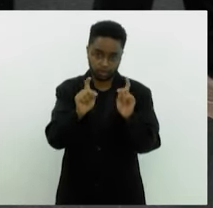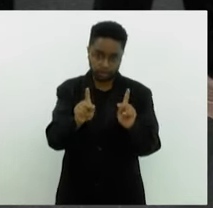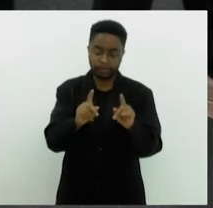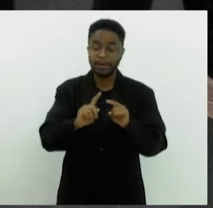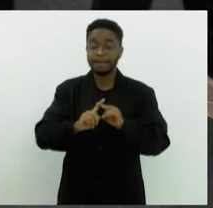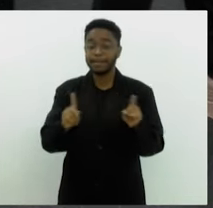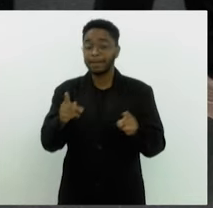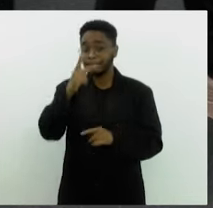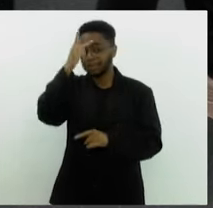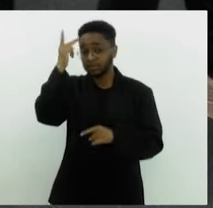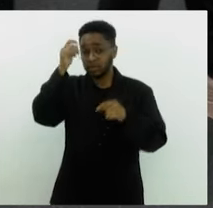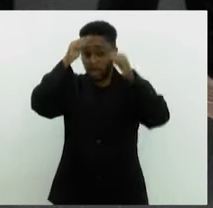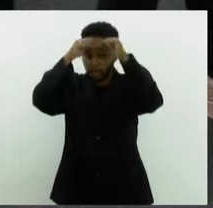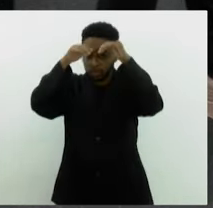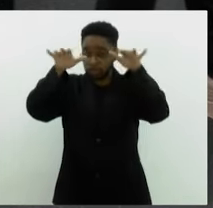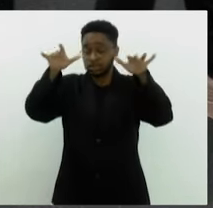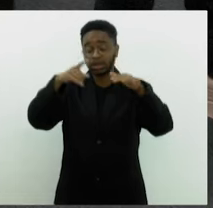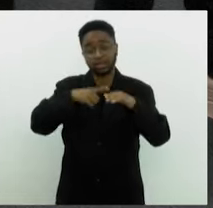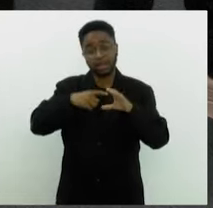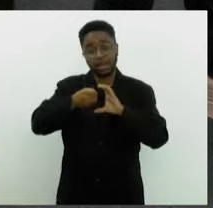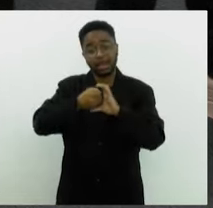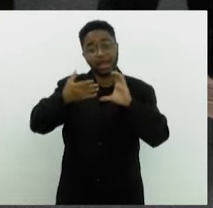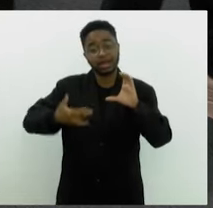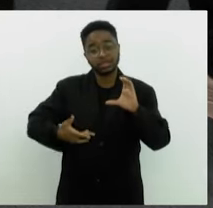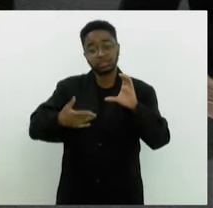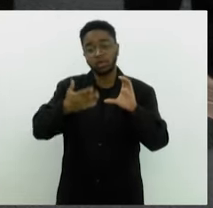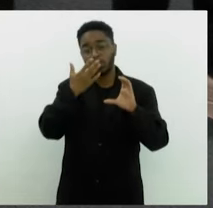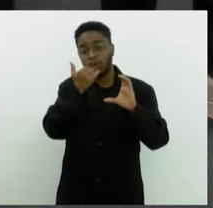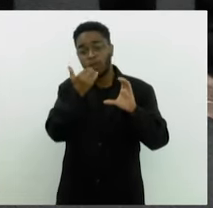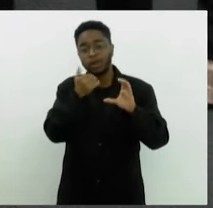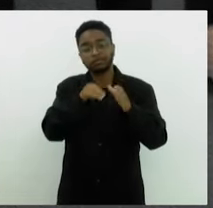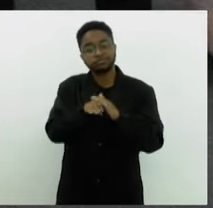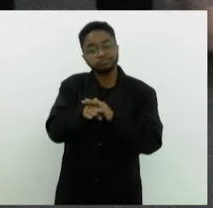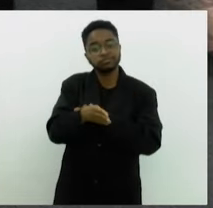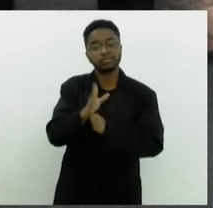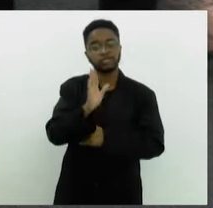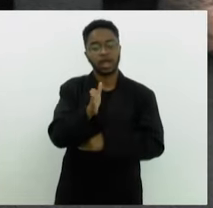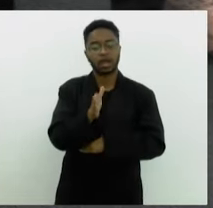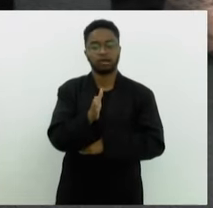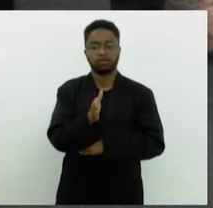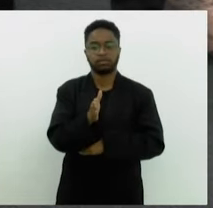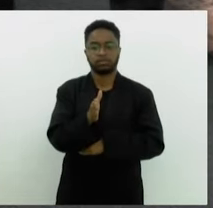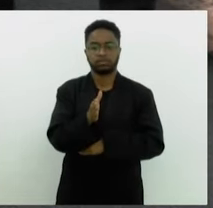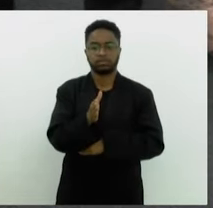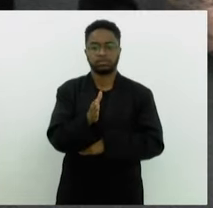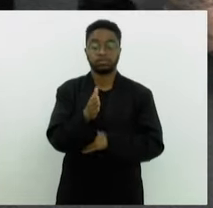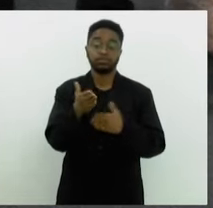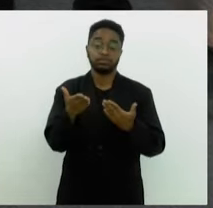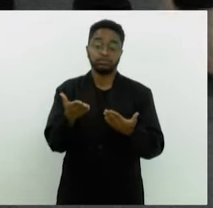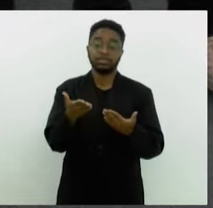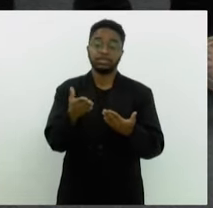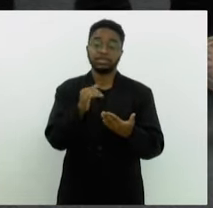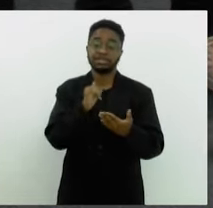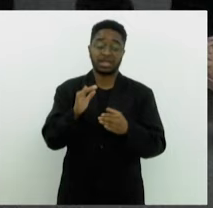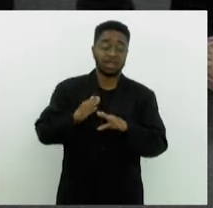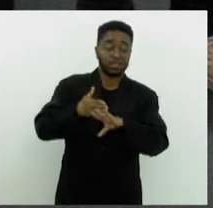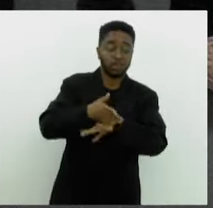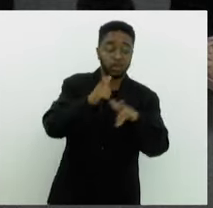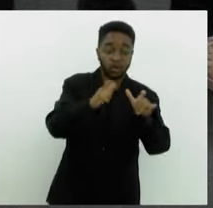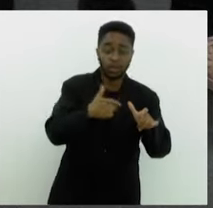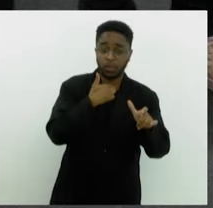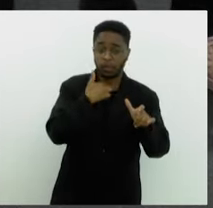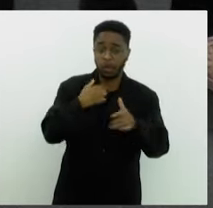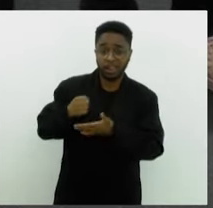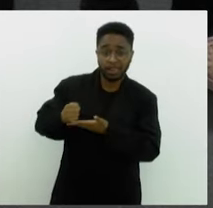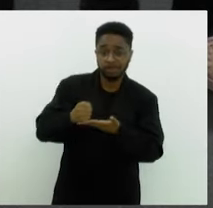do espectro autista, elas têm os seus alimentos, que elas estão acostumadas com aqueles alimentos, elas vão ficar muito estressadas